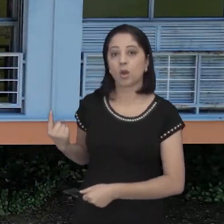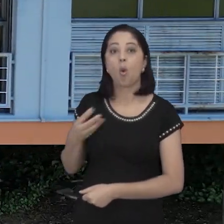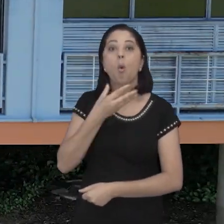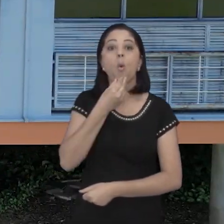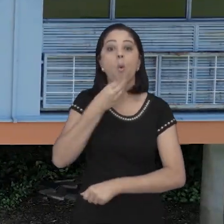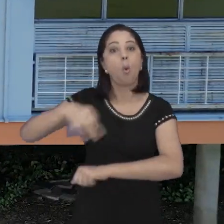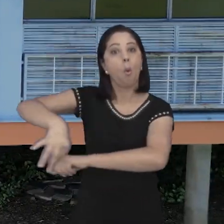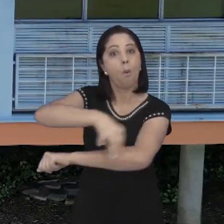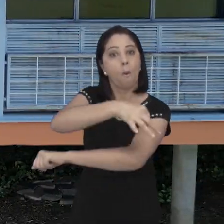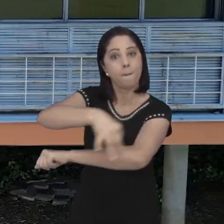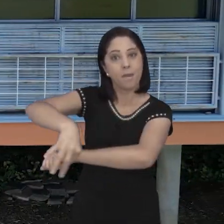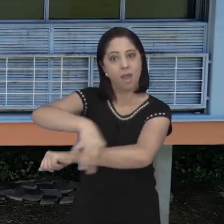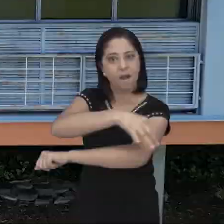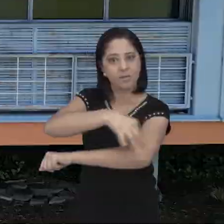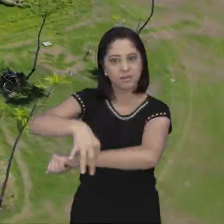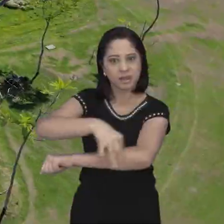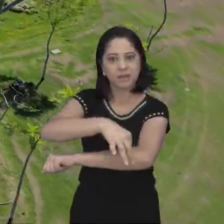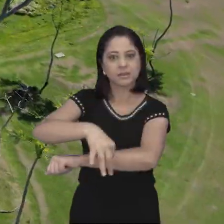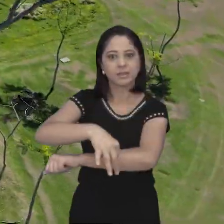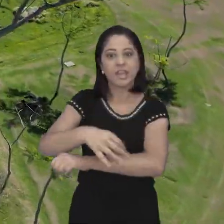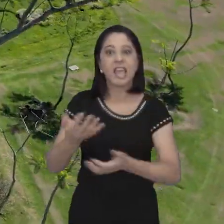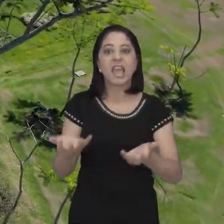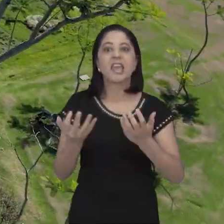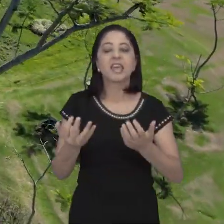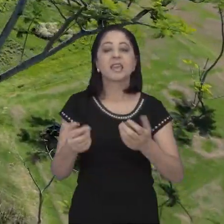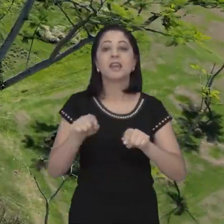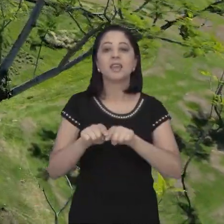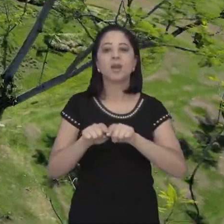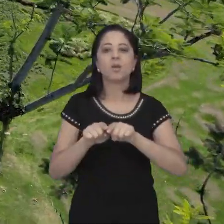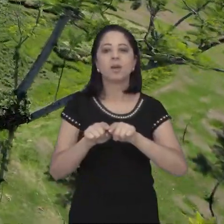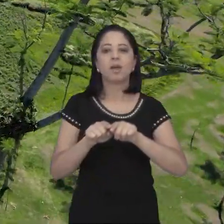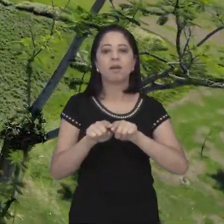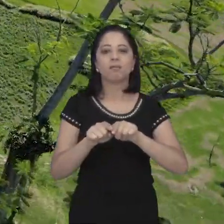via toda a Mantiqueira.